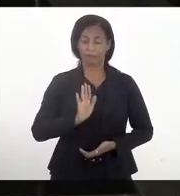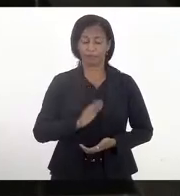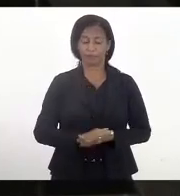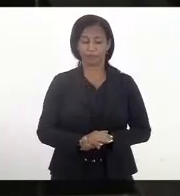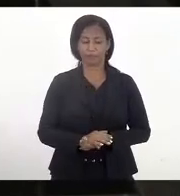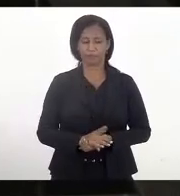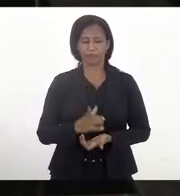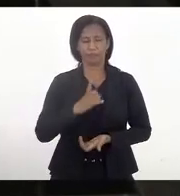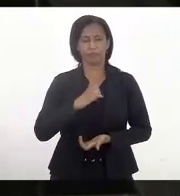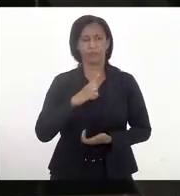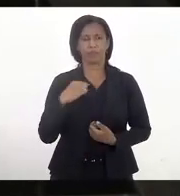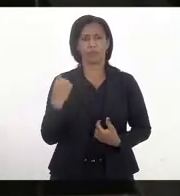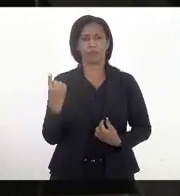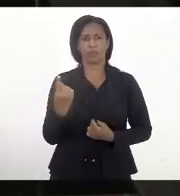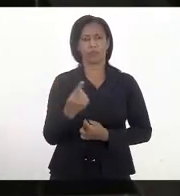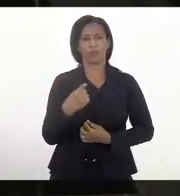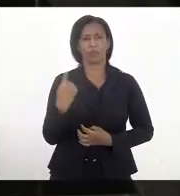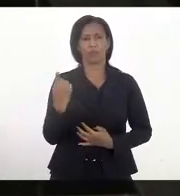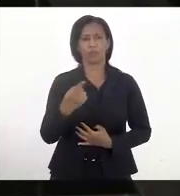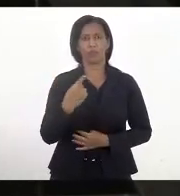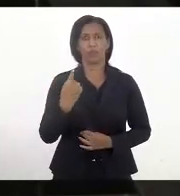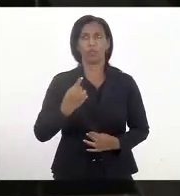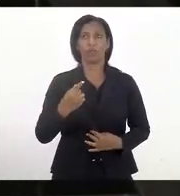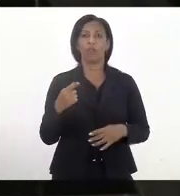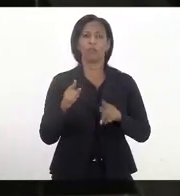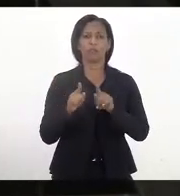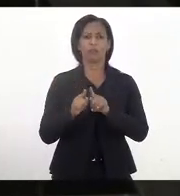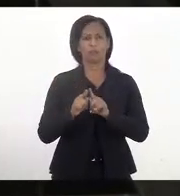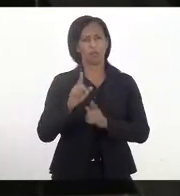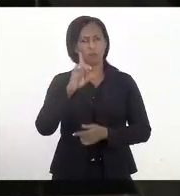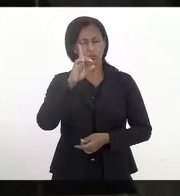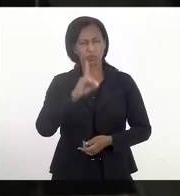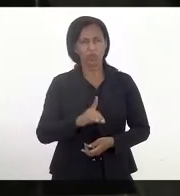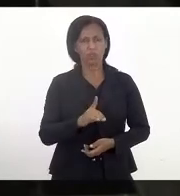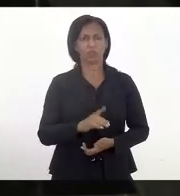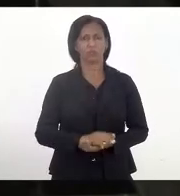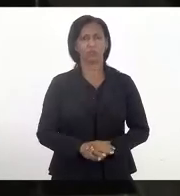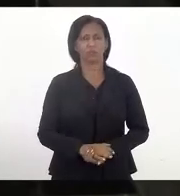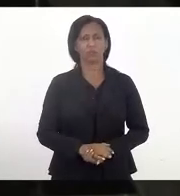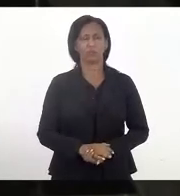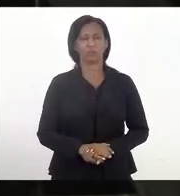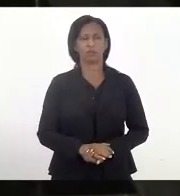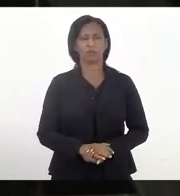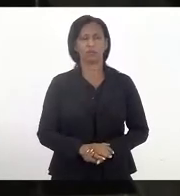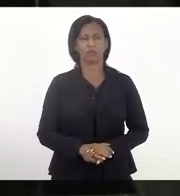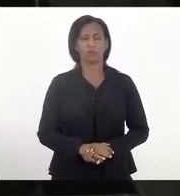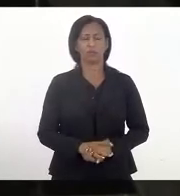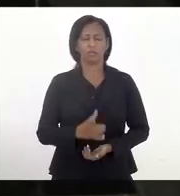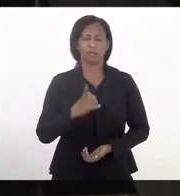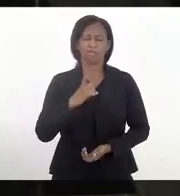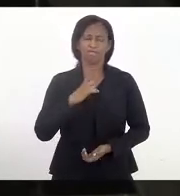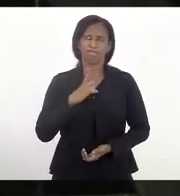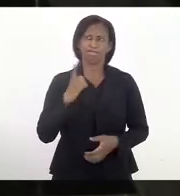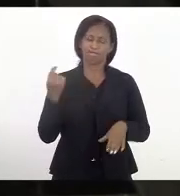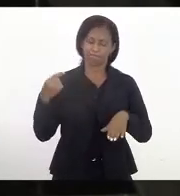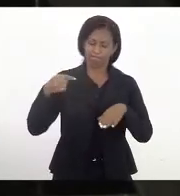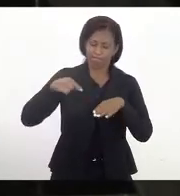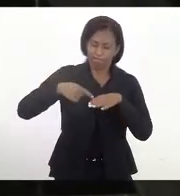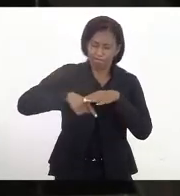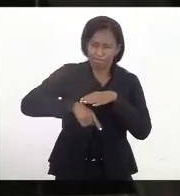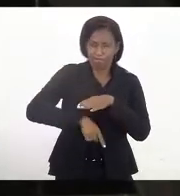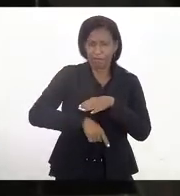temos nós também o direito Bom dia aprofundar na área